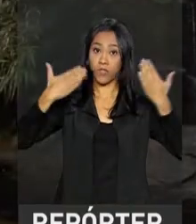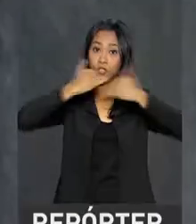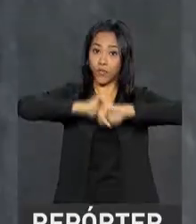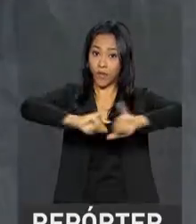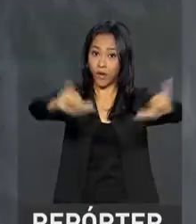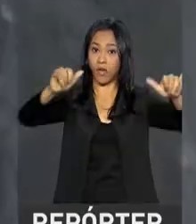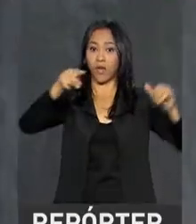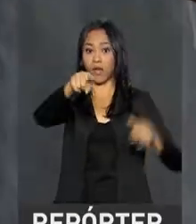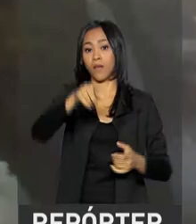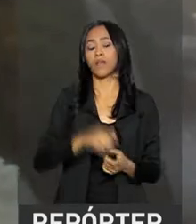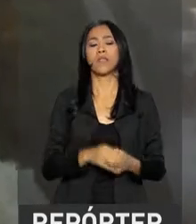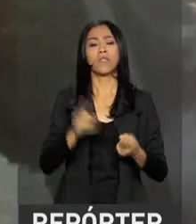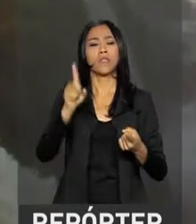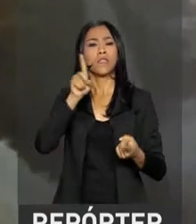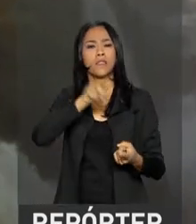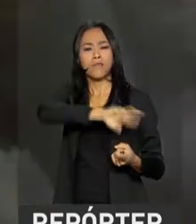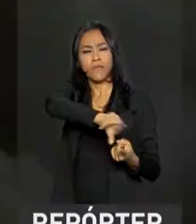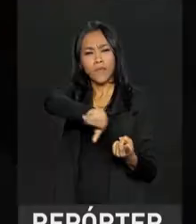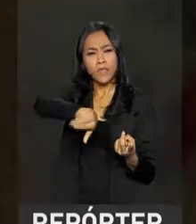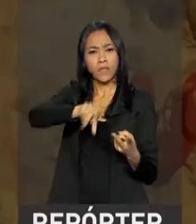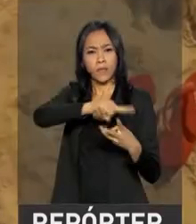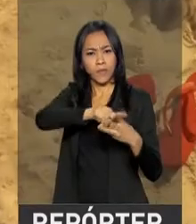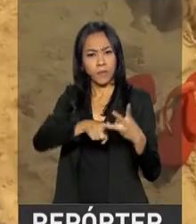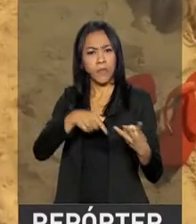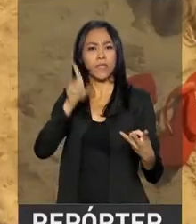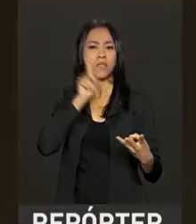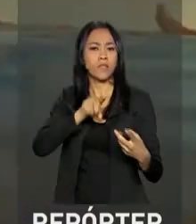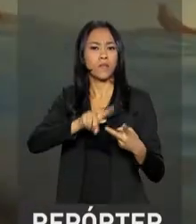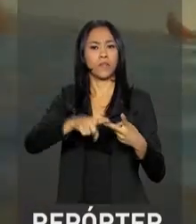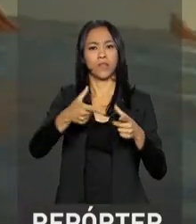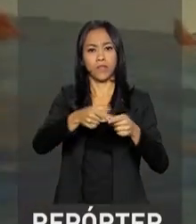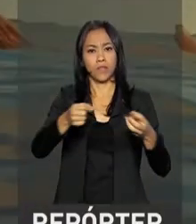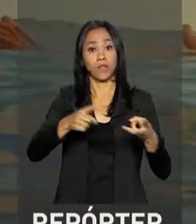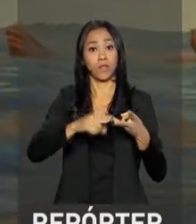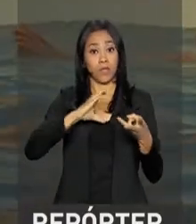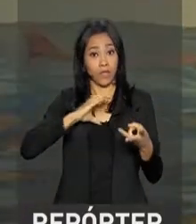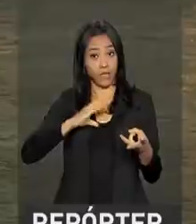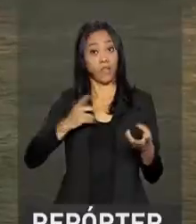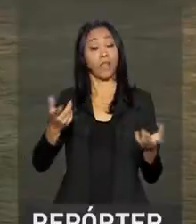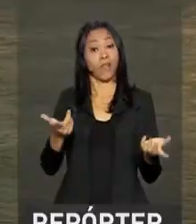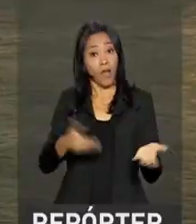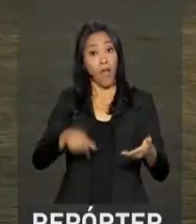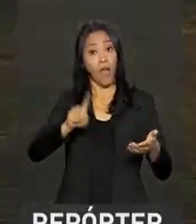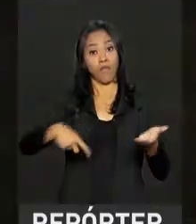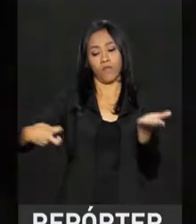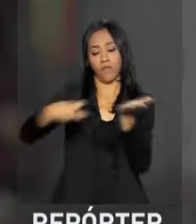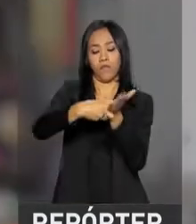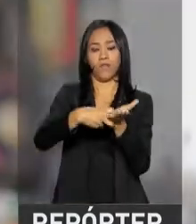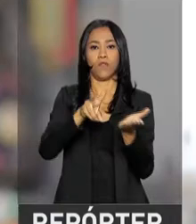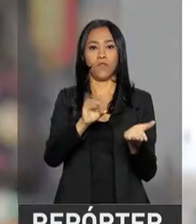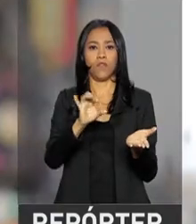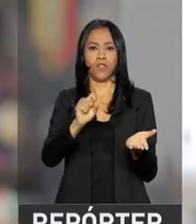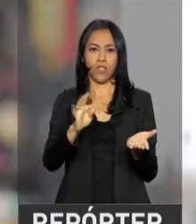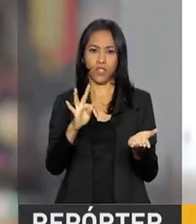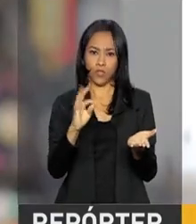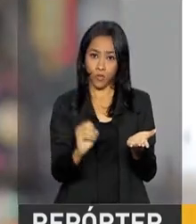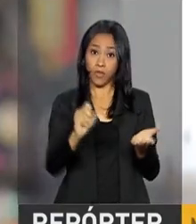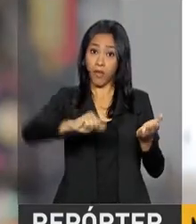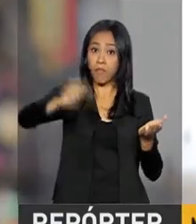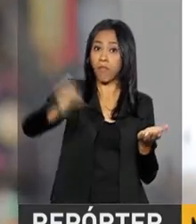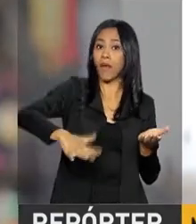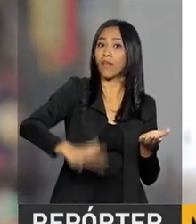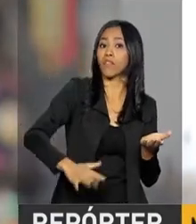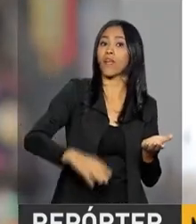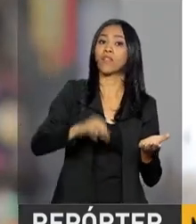canadá e austrália estão sendo atendidos nesse novo flerte do lixo eletrônico que vai baratear o